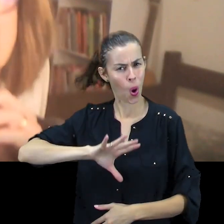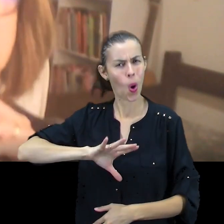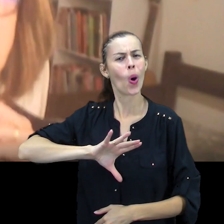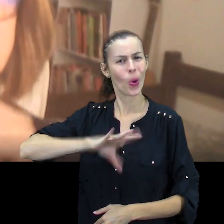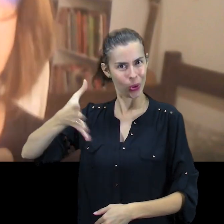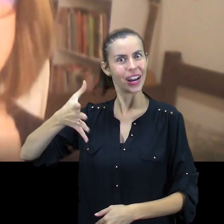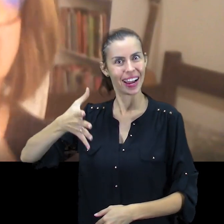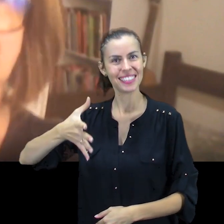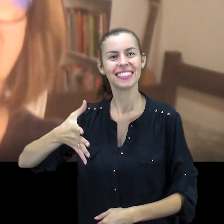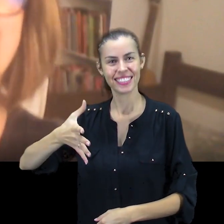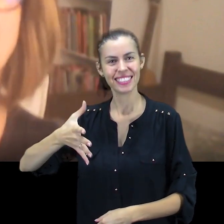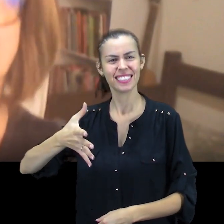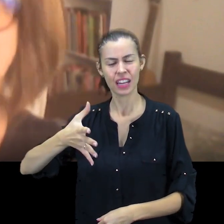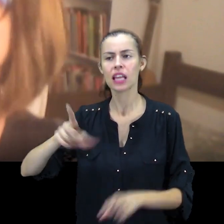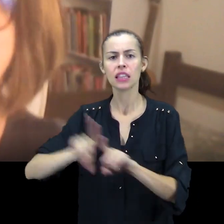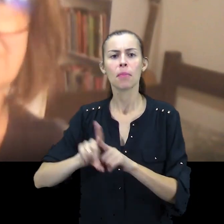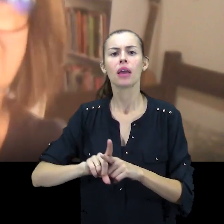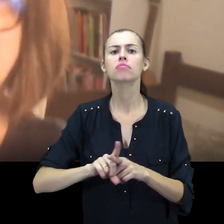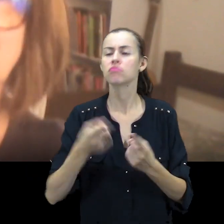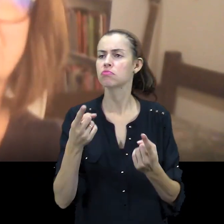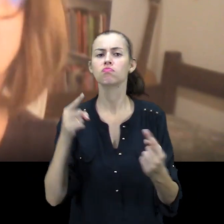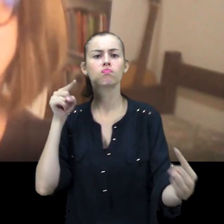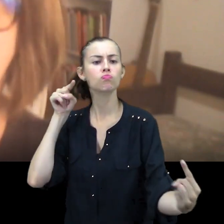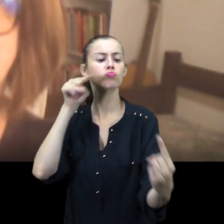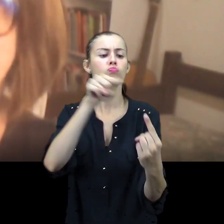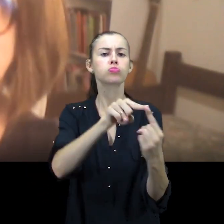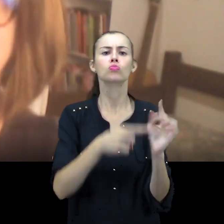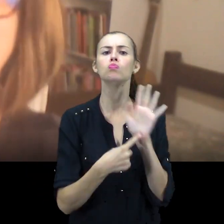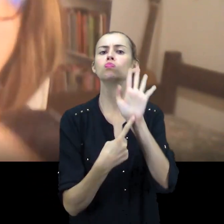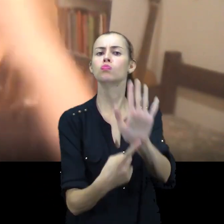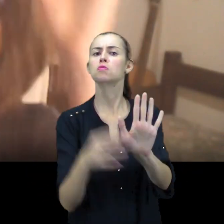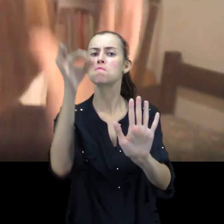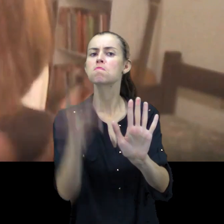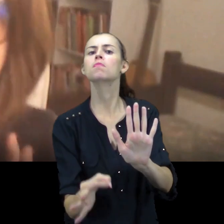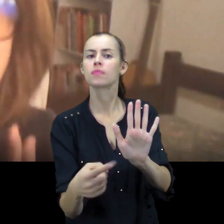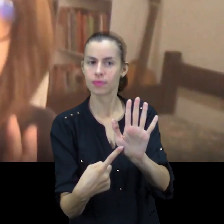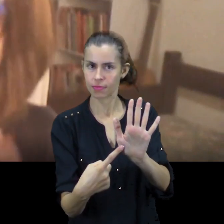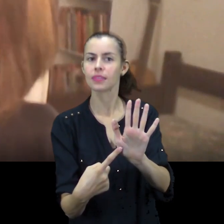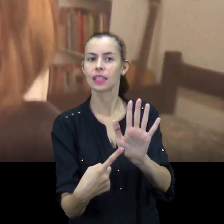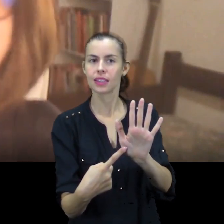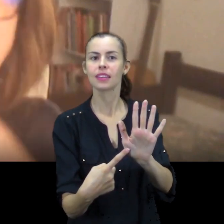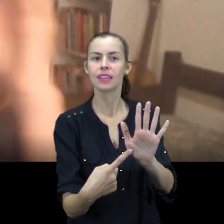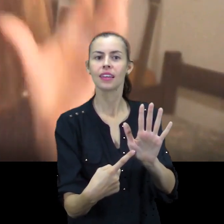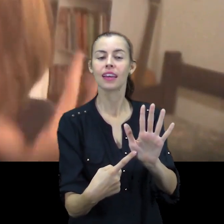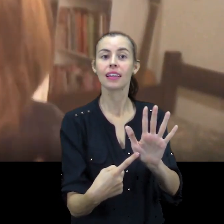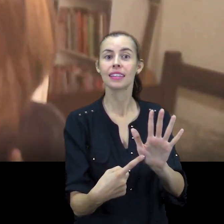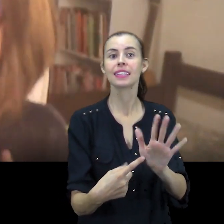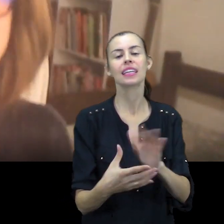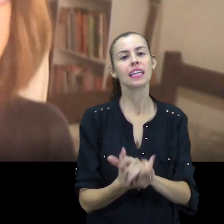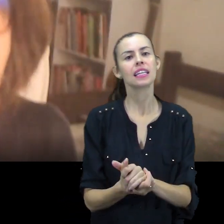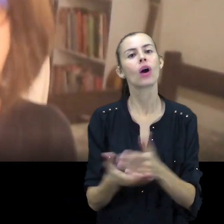que houvesse possibilidades, para além de transversalidade, interdisciplinaridade, que pode sumir no vento, né, pode sumir